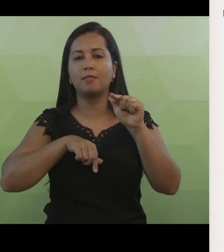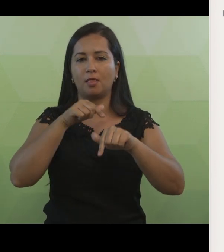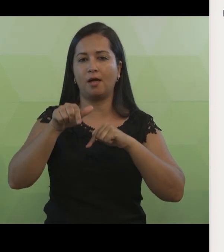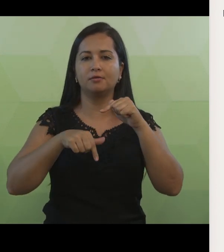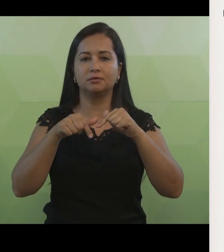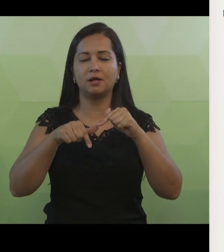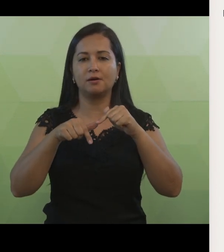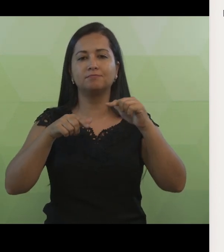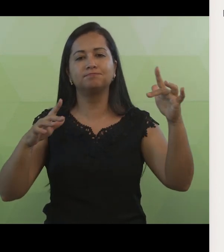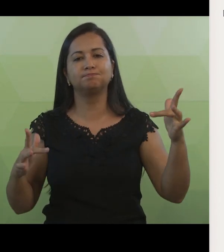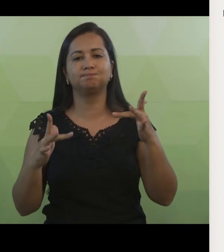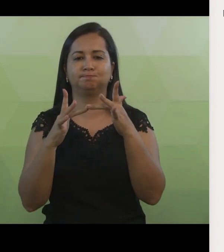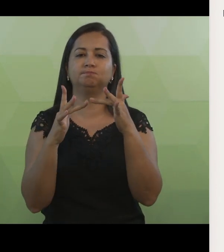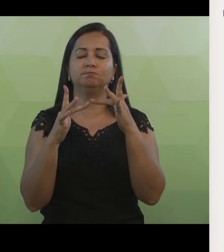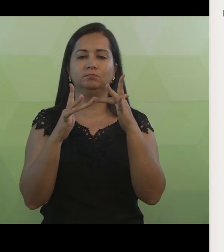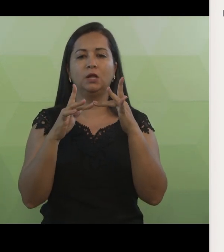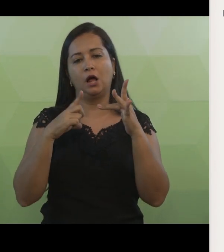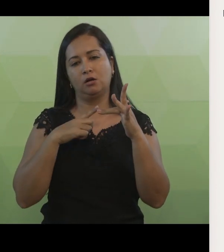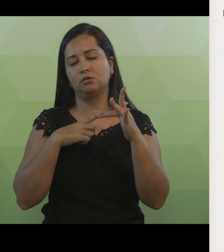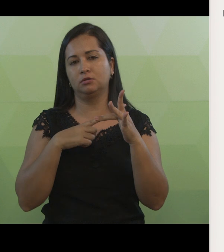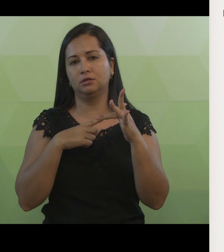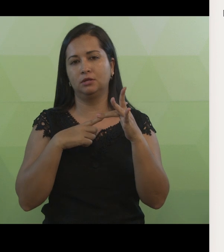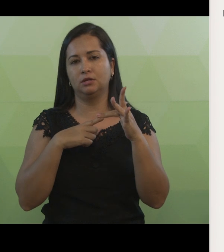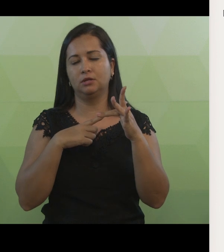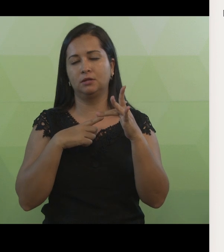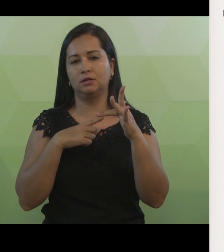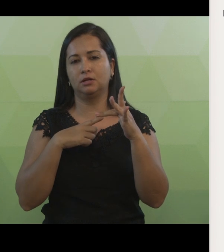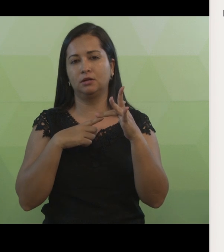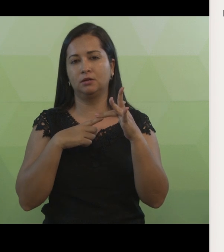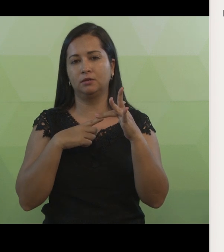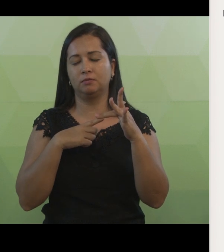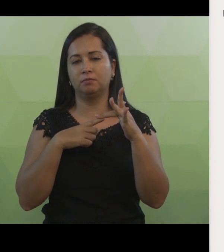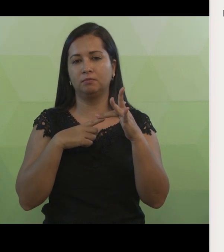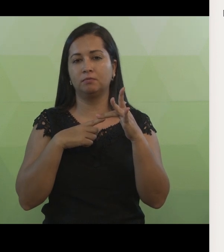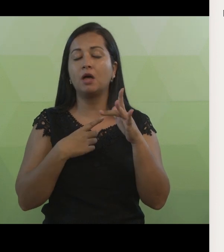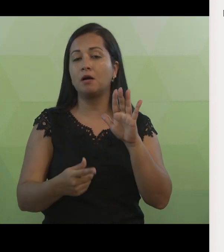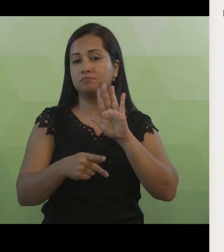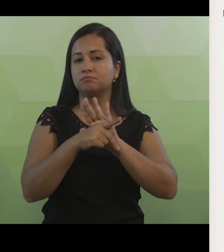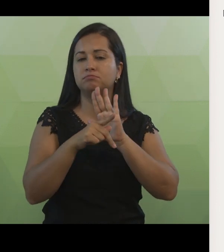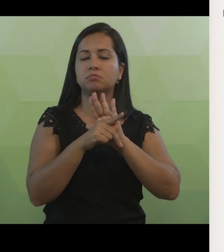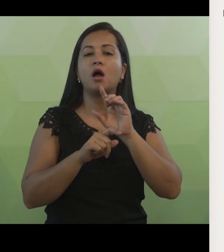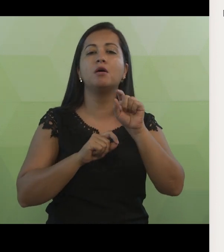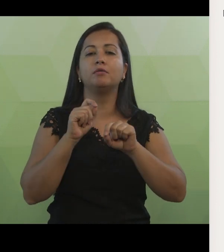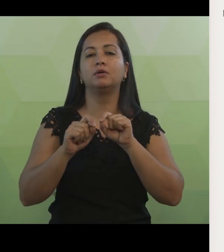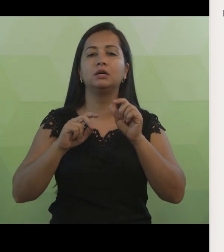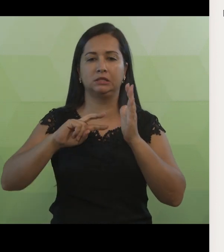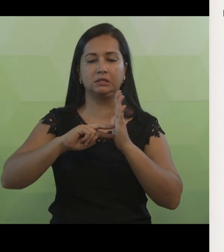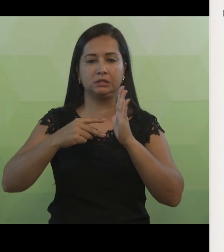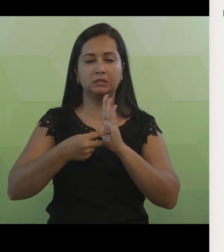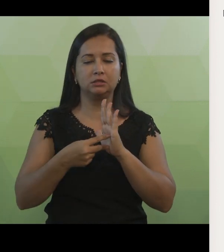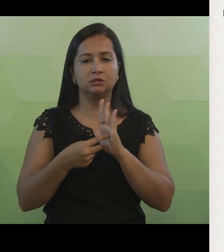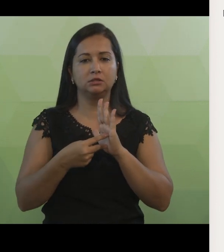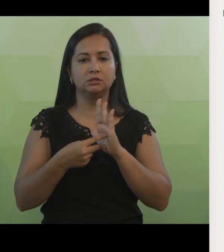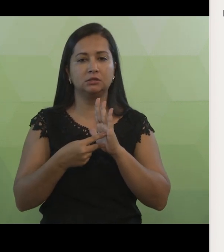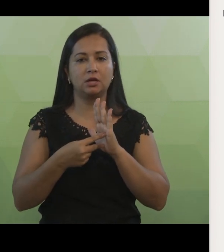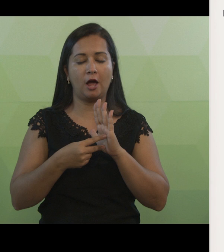são os developers, que vem da palavra development,